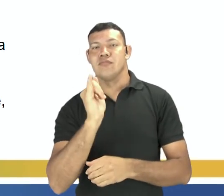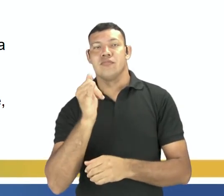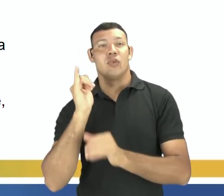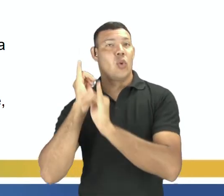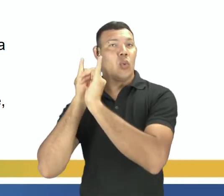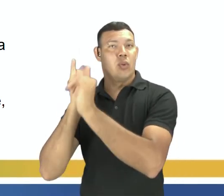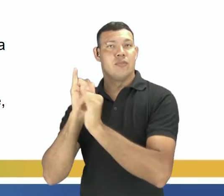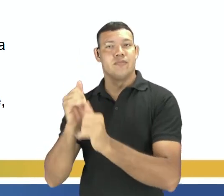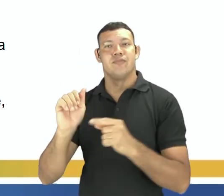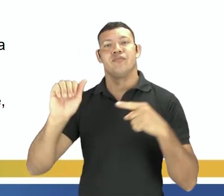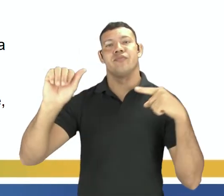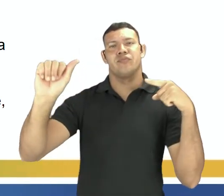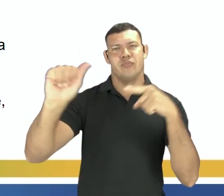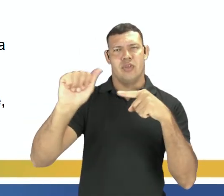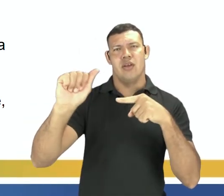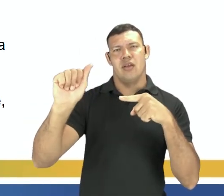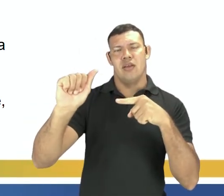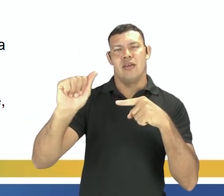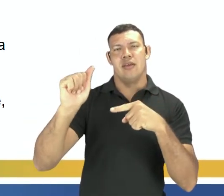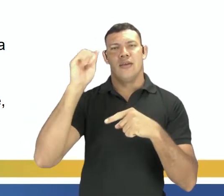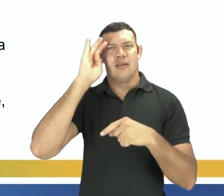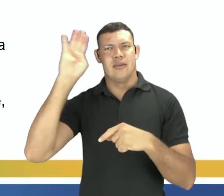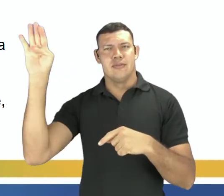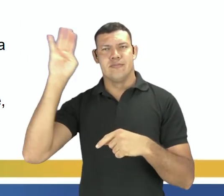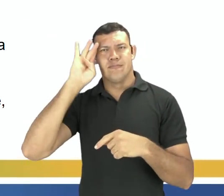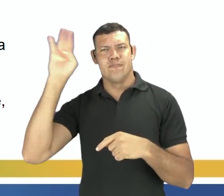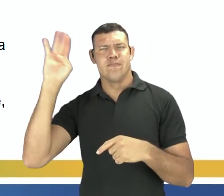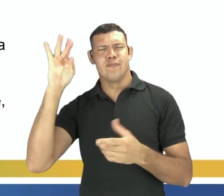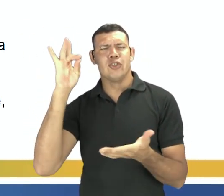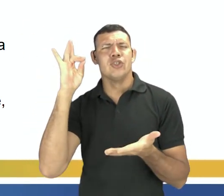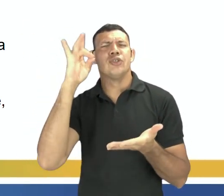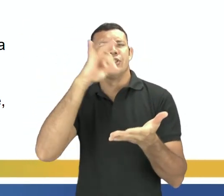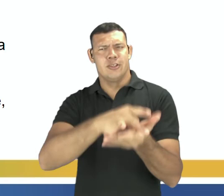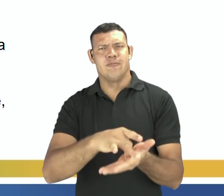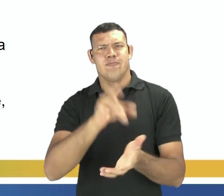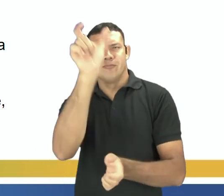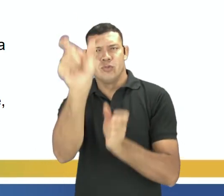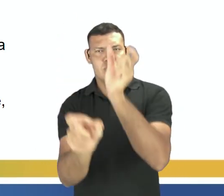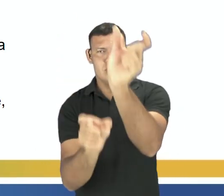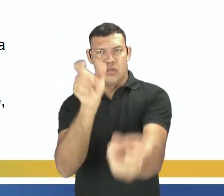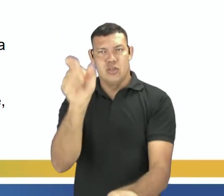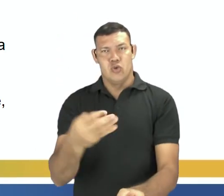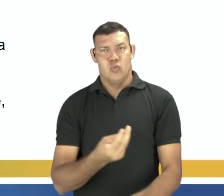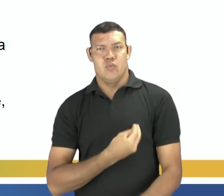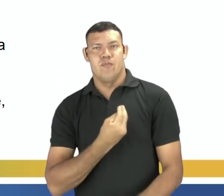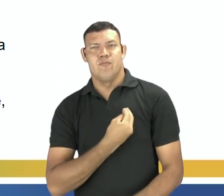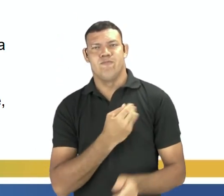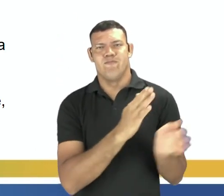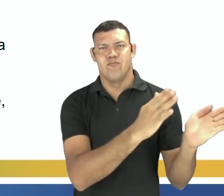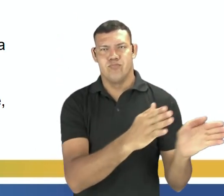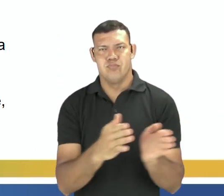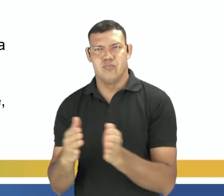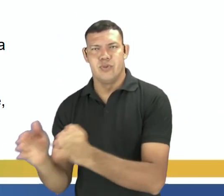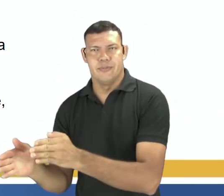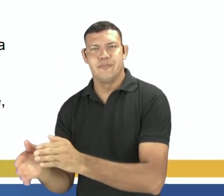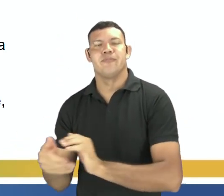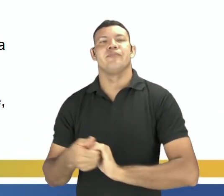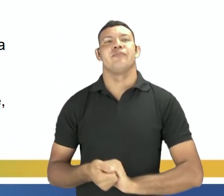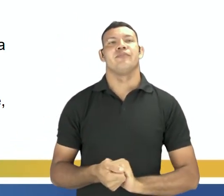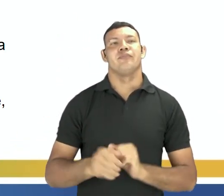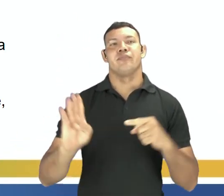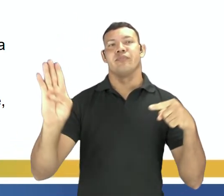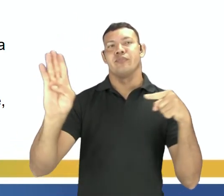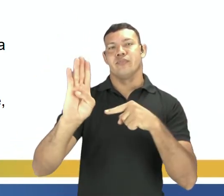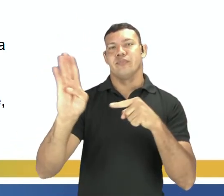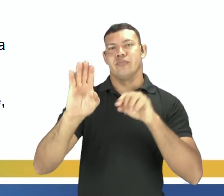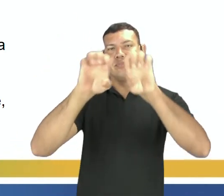temos a letra A, relatar um enredo imaginário, mas de caráter verossímil, apresentar personagens vivendo uma sequência de conflitos em vários capítulos.